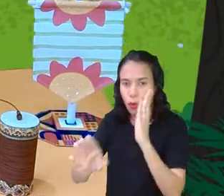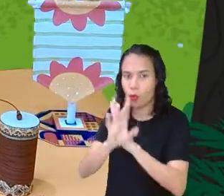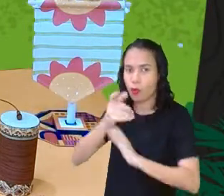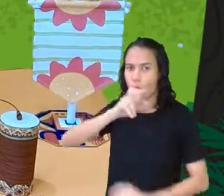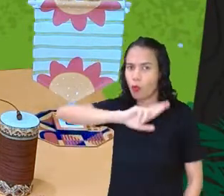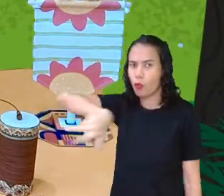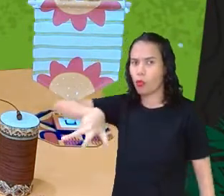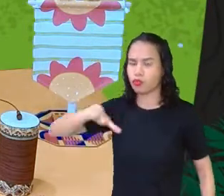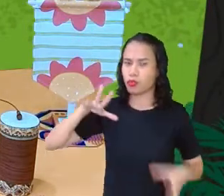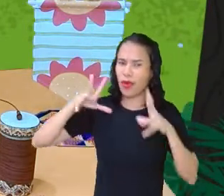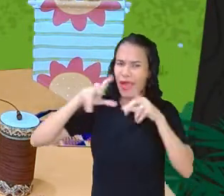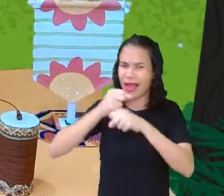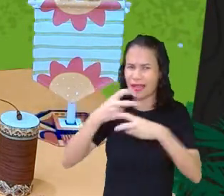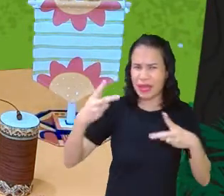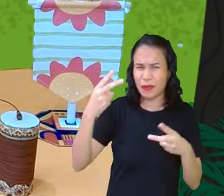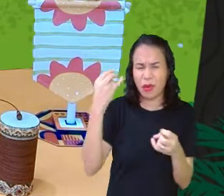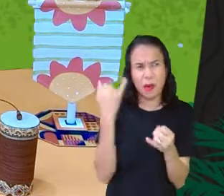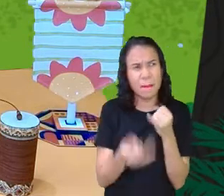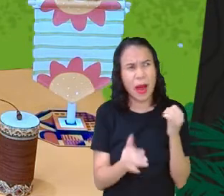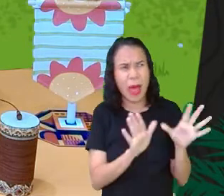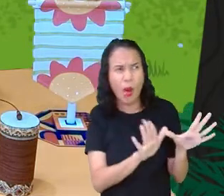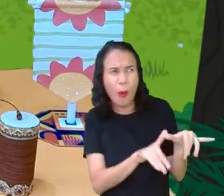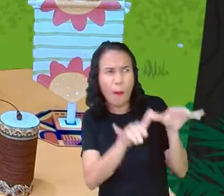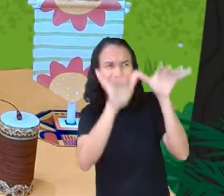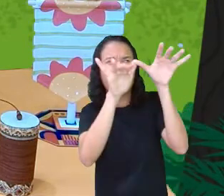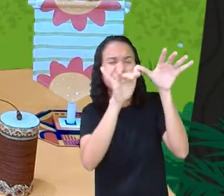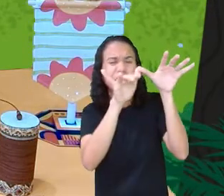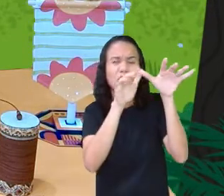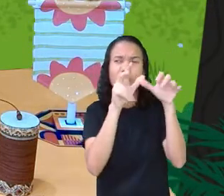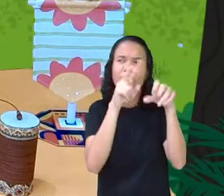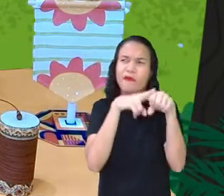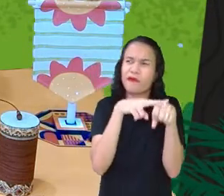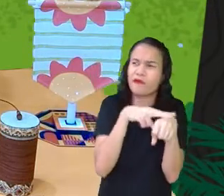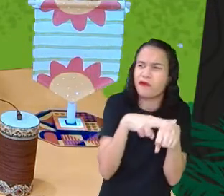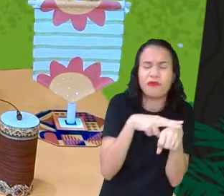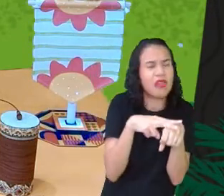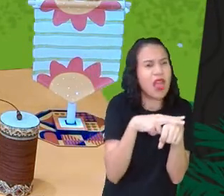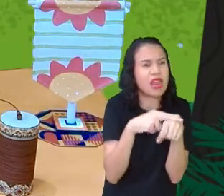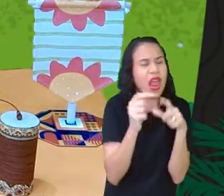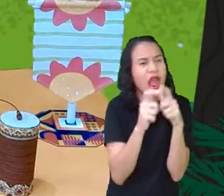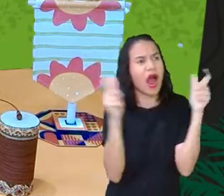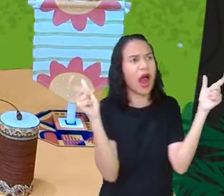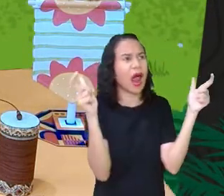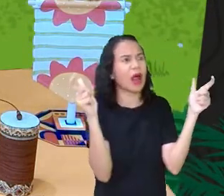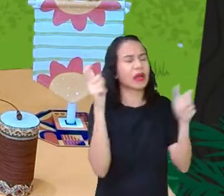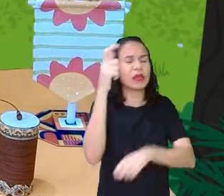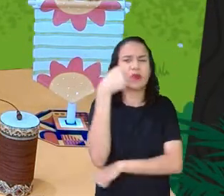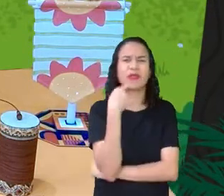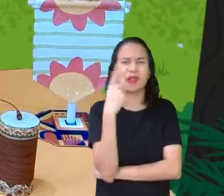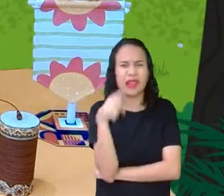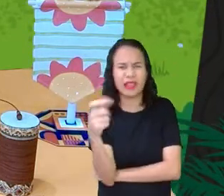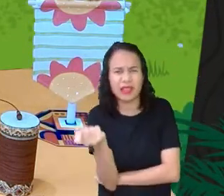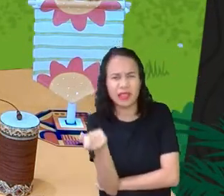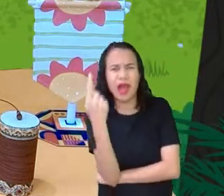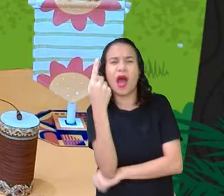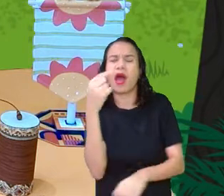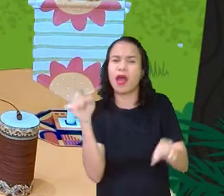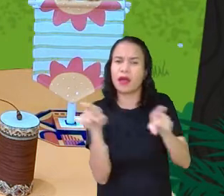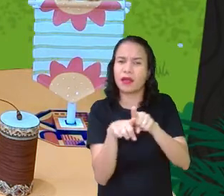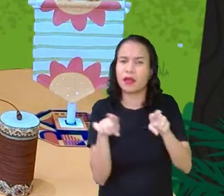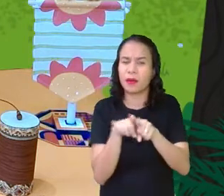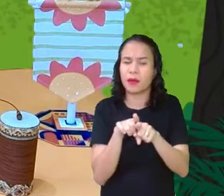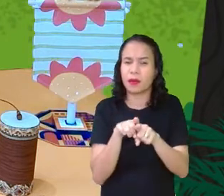outro animal. Parecia um pássaro verde, bem grande. E era esquisito, porque